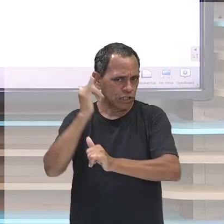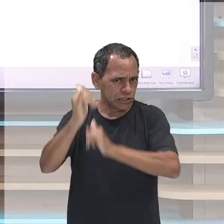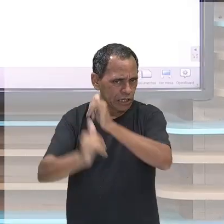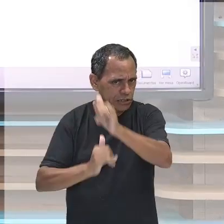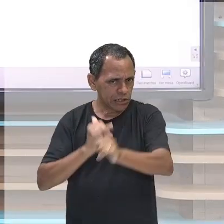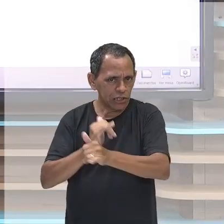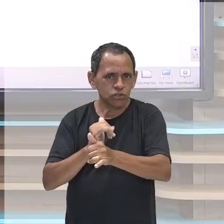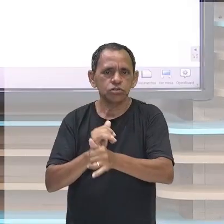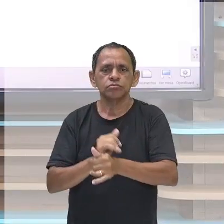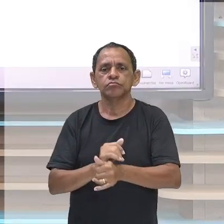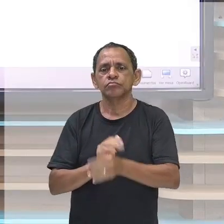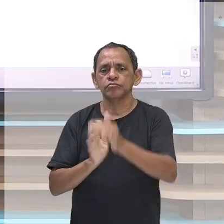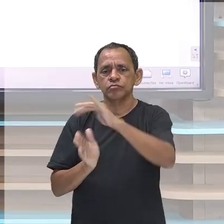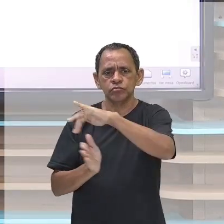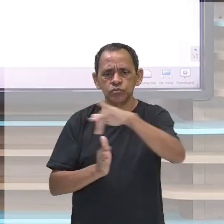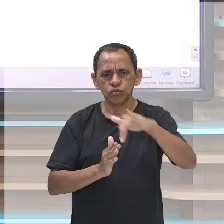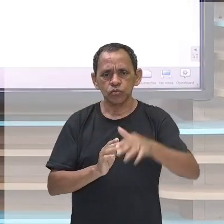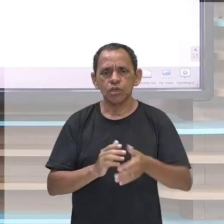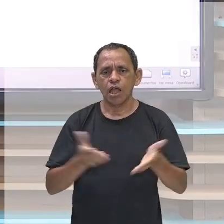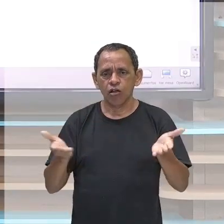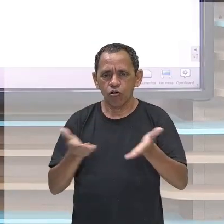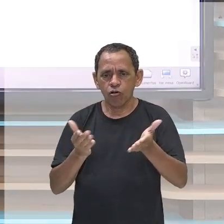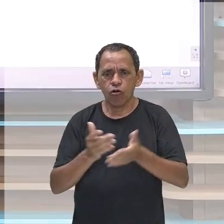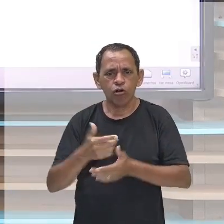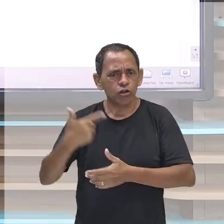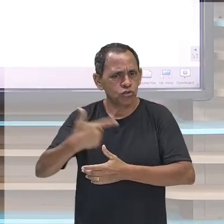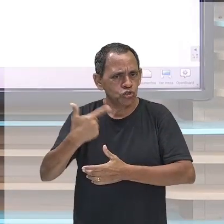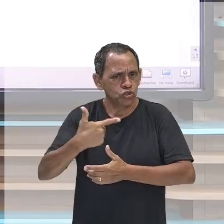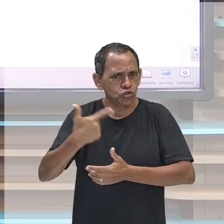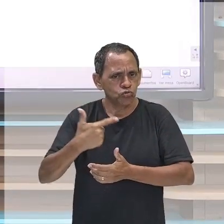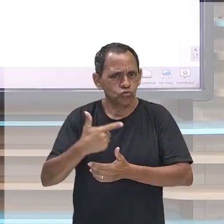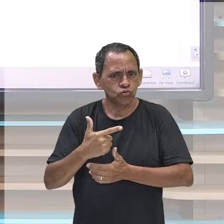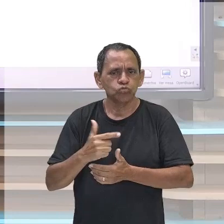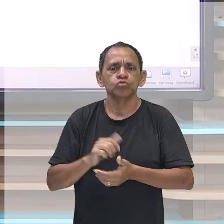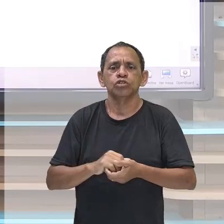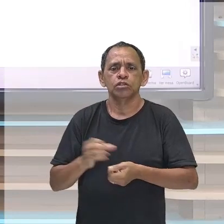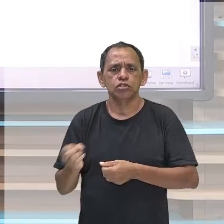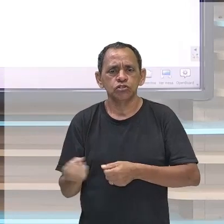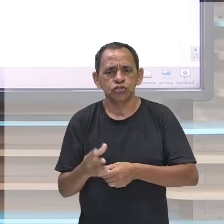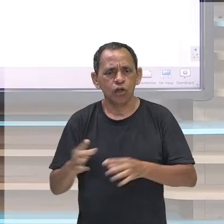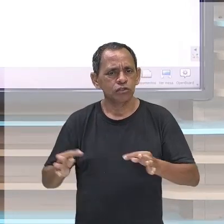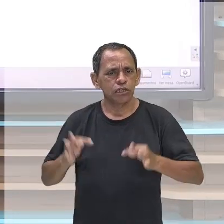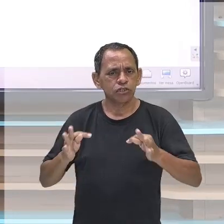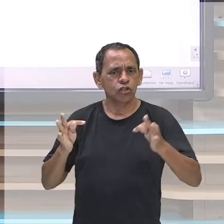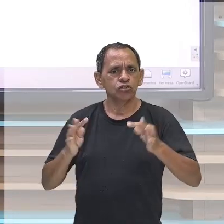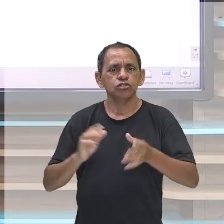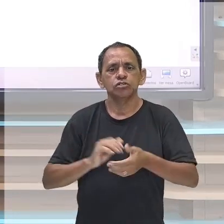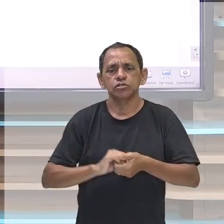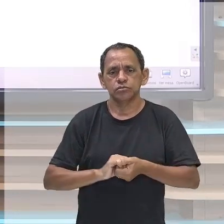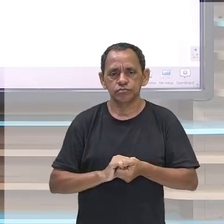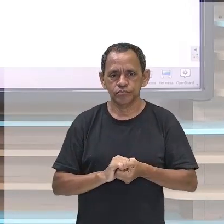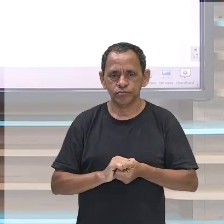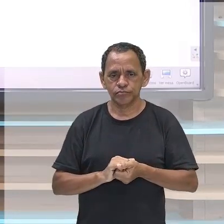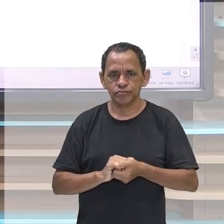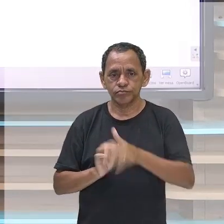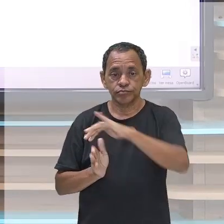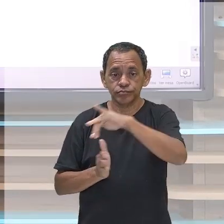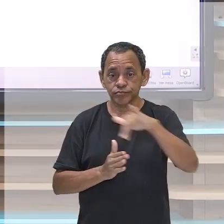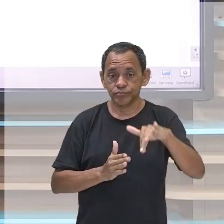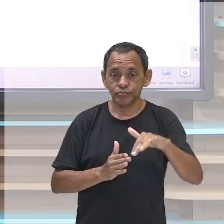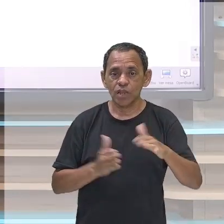a segunda das geotecnologias que a gente ia abordar hoje. E agora vamos falar de uma que é